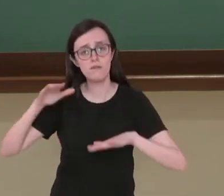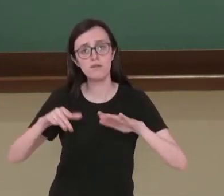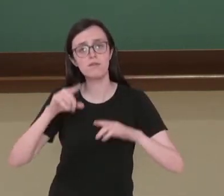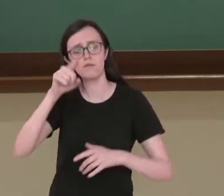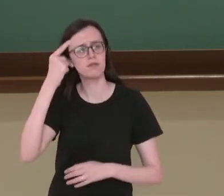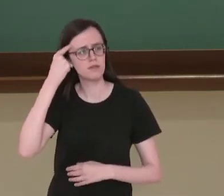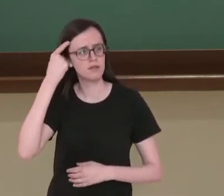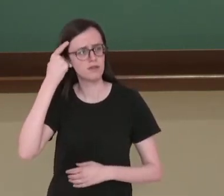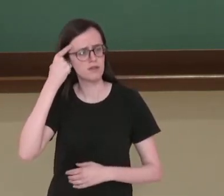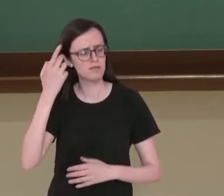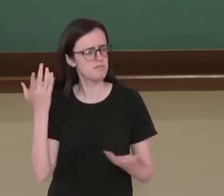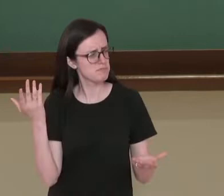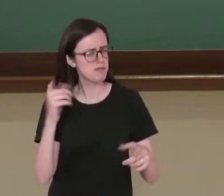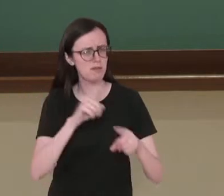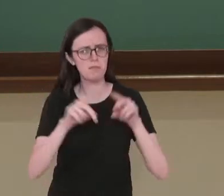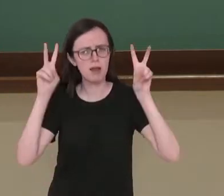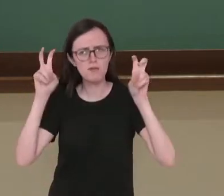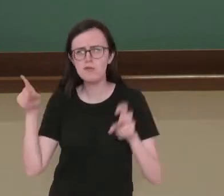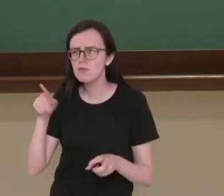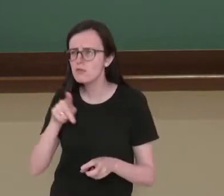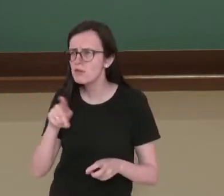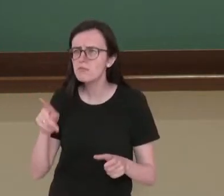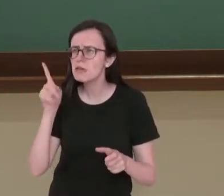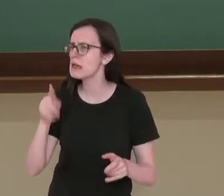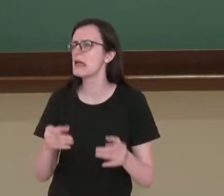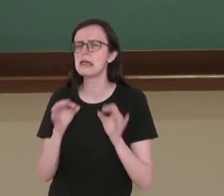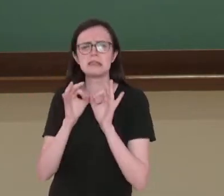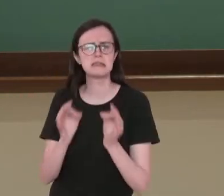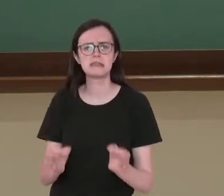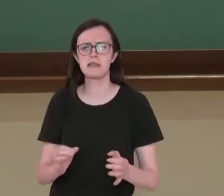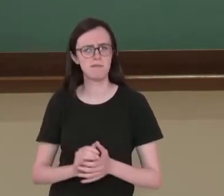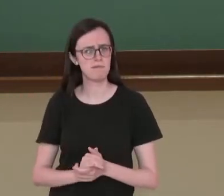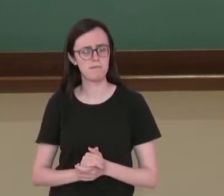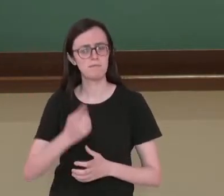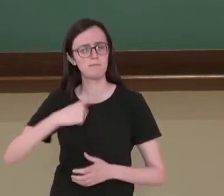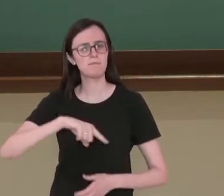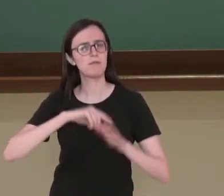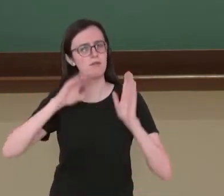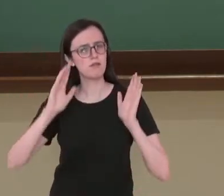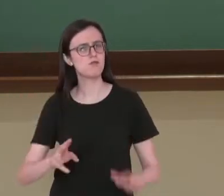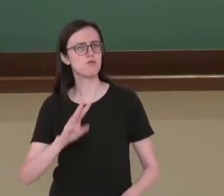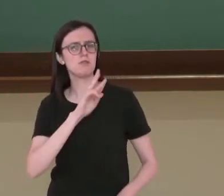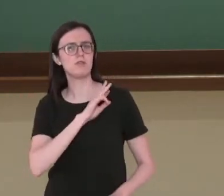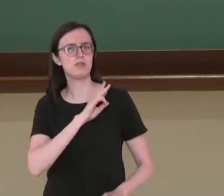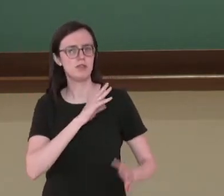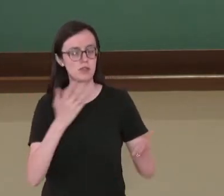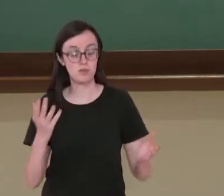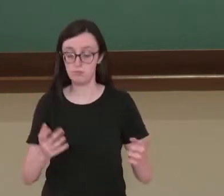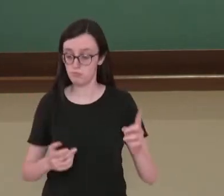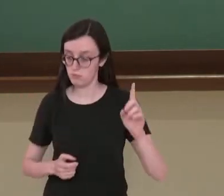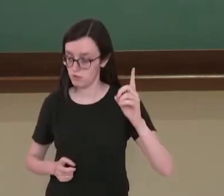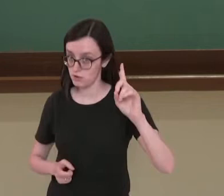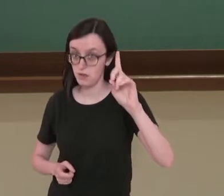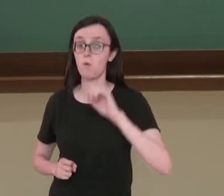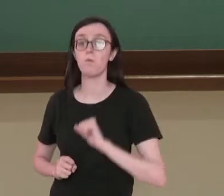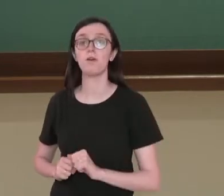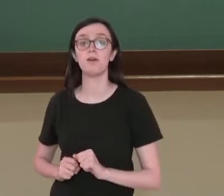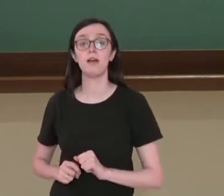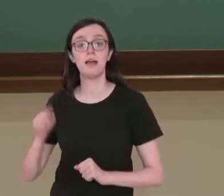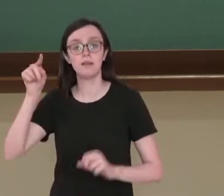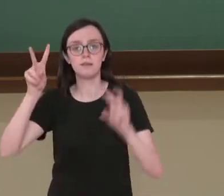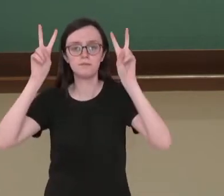pensar, mas gente, esse assunto, professor, é tão simples para a gente que já está no terceiro ano. Eu digo, não, esse assunto